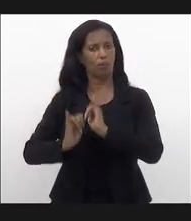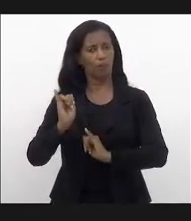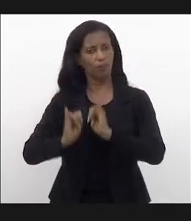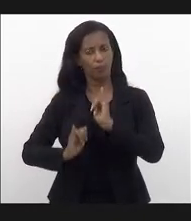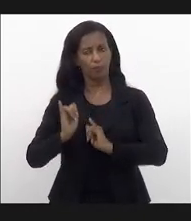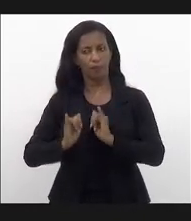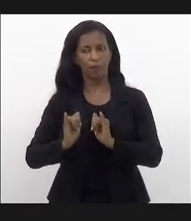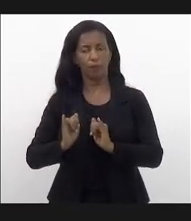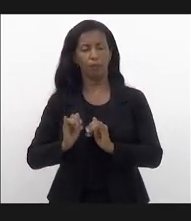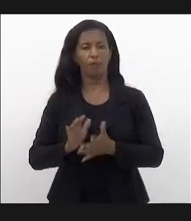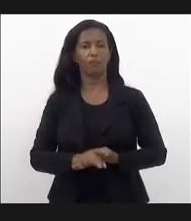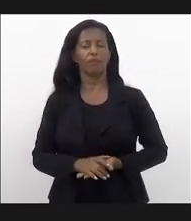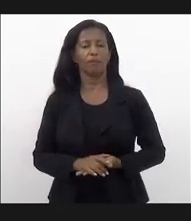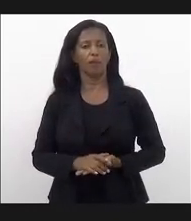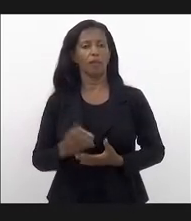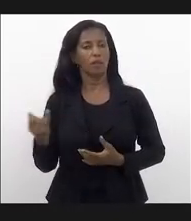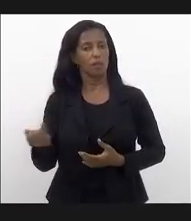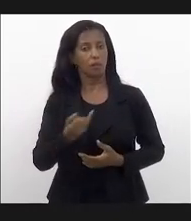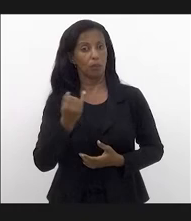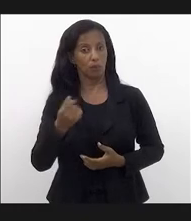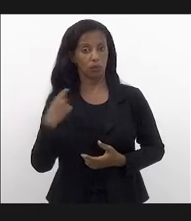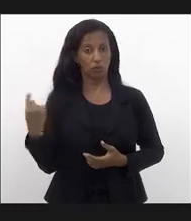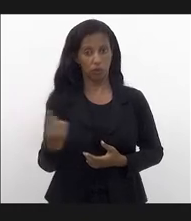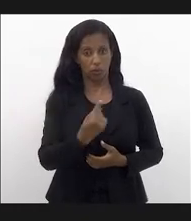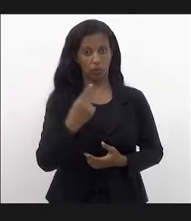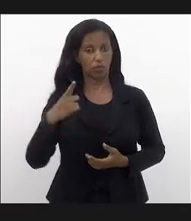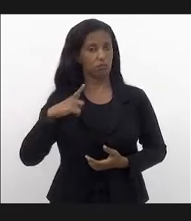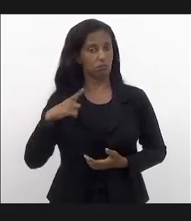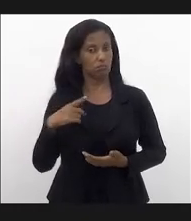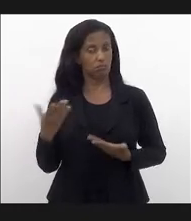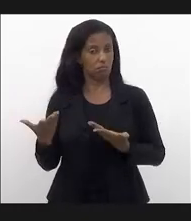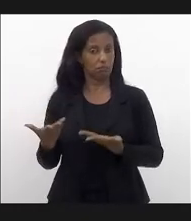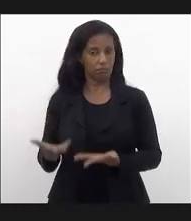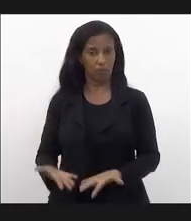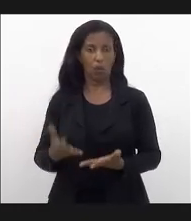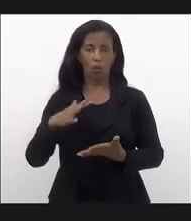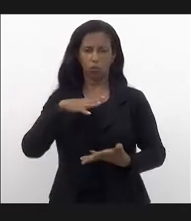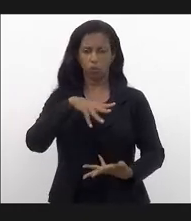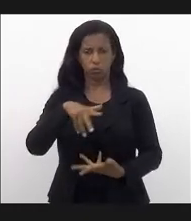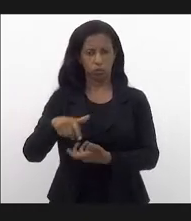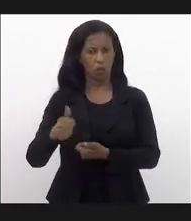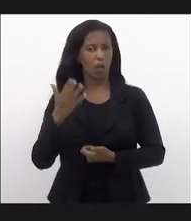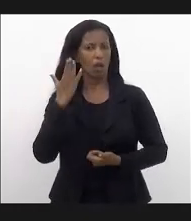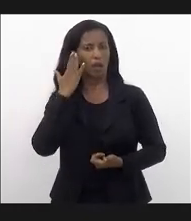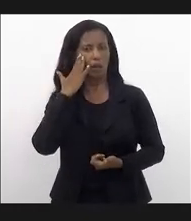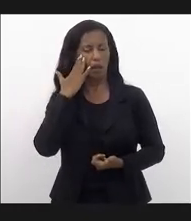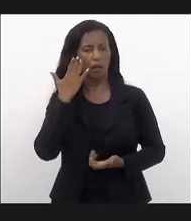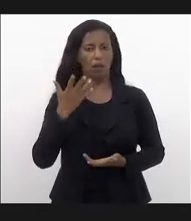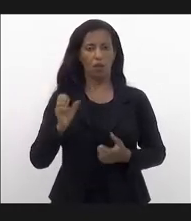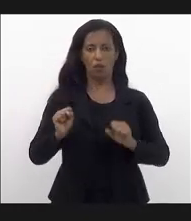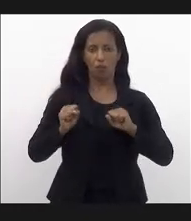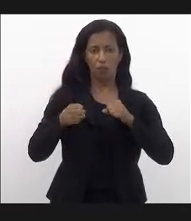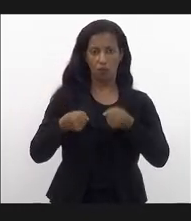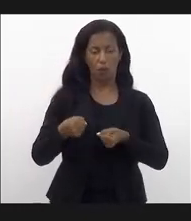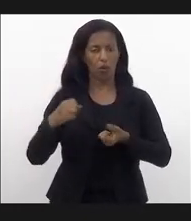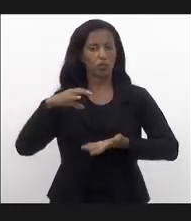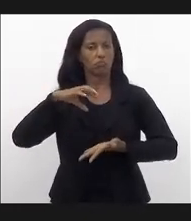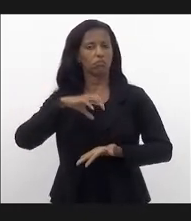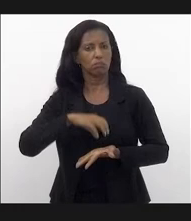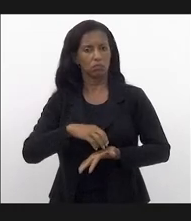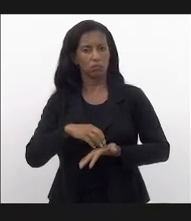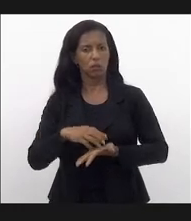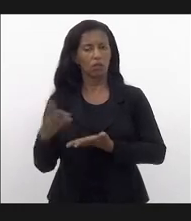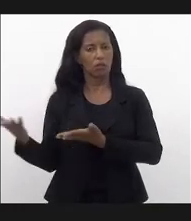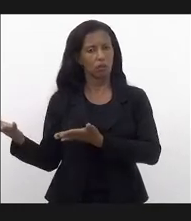sem chaminé que nós possuímos e isso o mundo inteiro um forte setor e